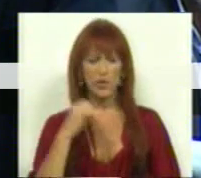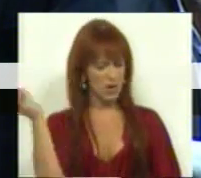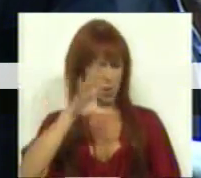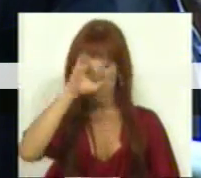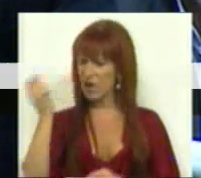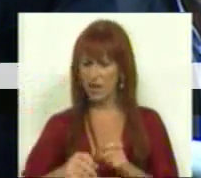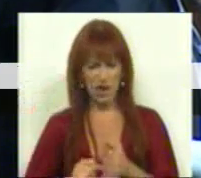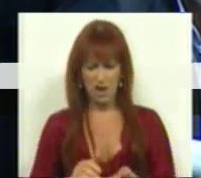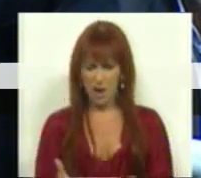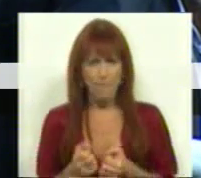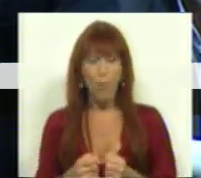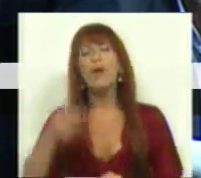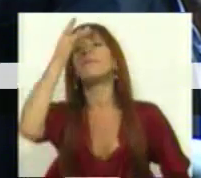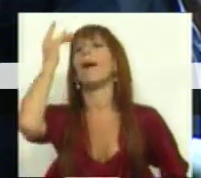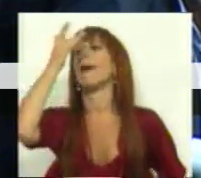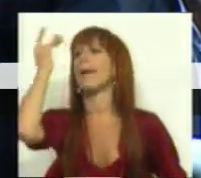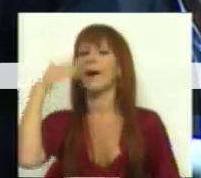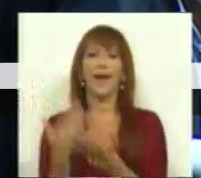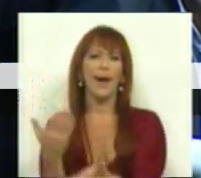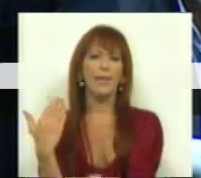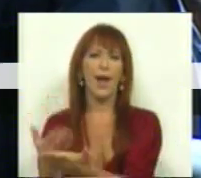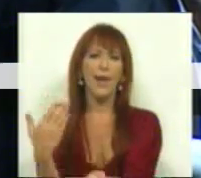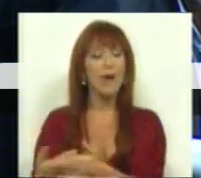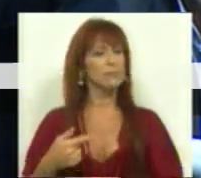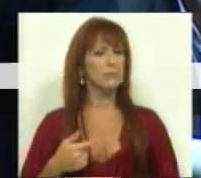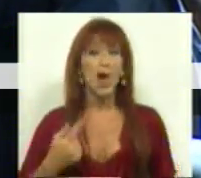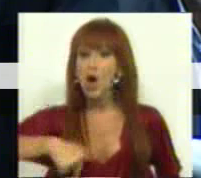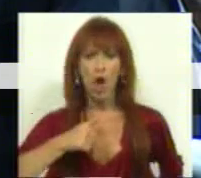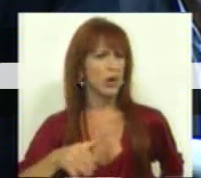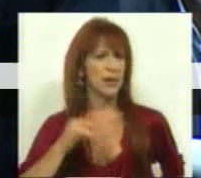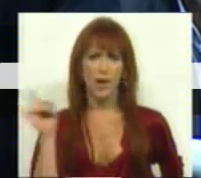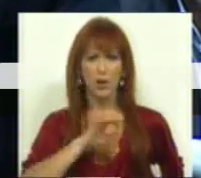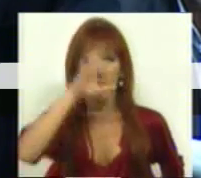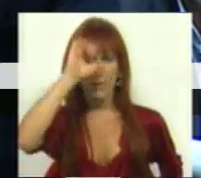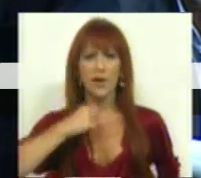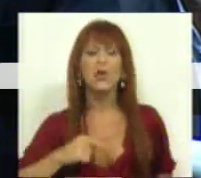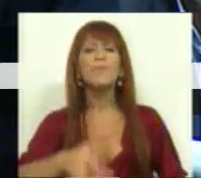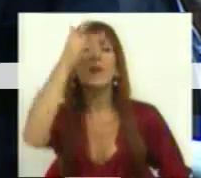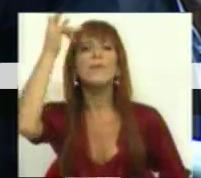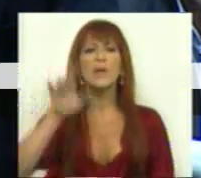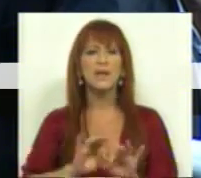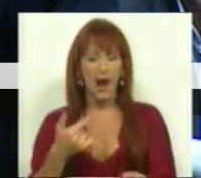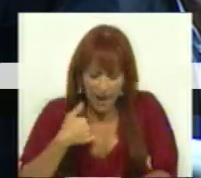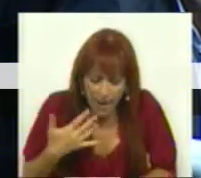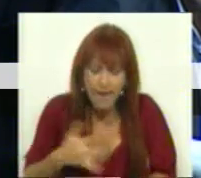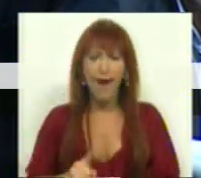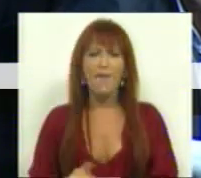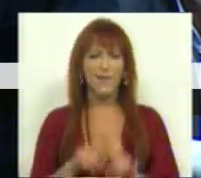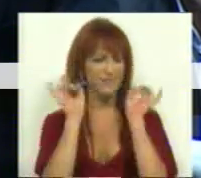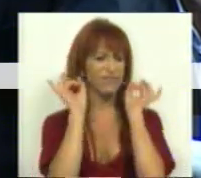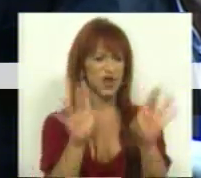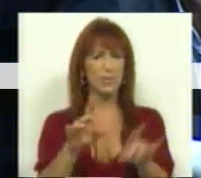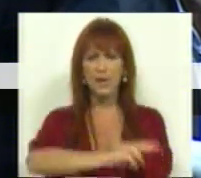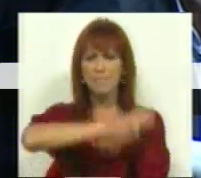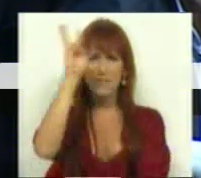Estado poupado, foram só facilidades. O que nós não aceitamos, Sr. Primeiro-Ministro, é a facilidade com que se pretende